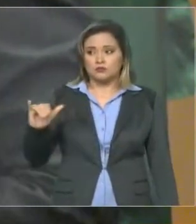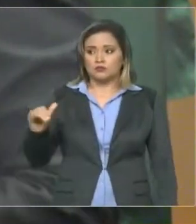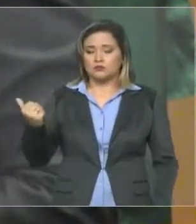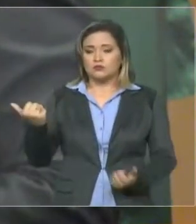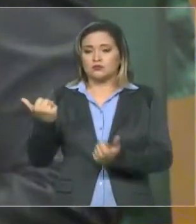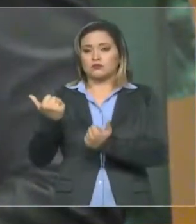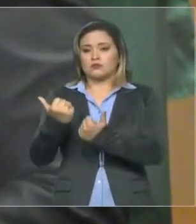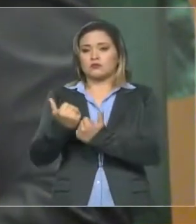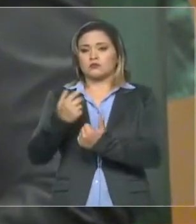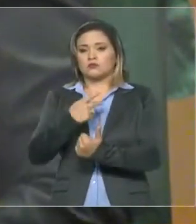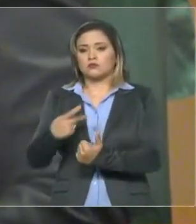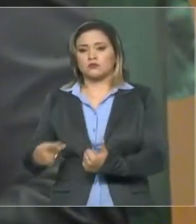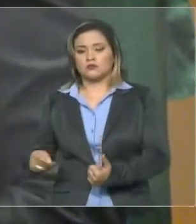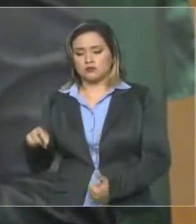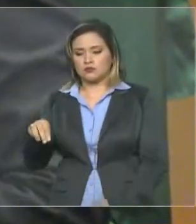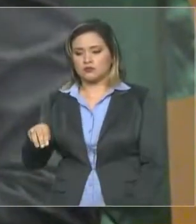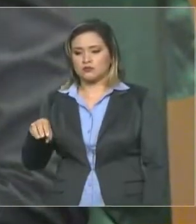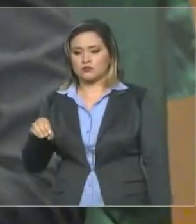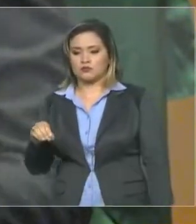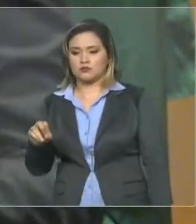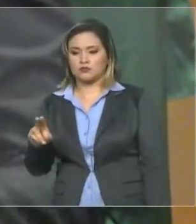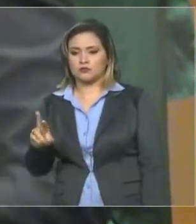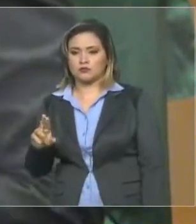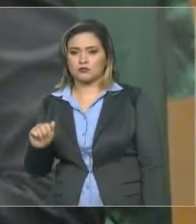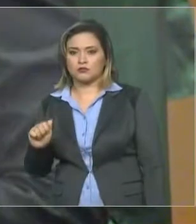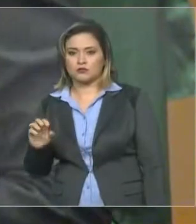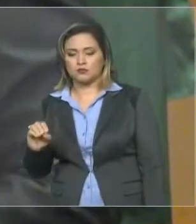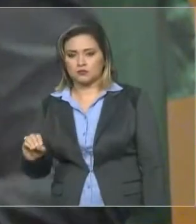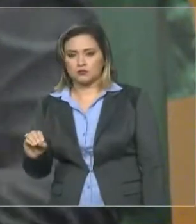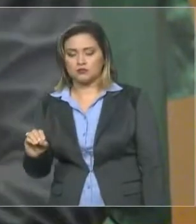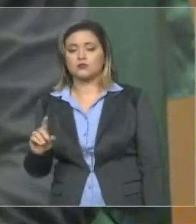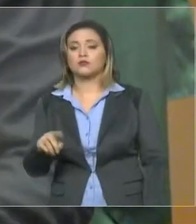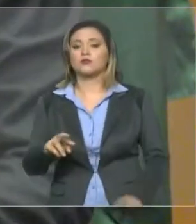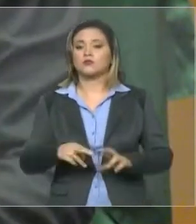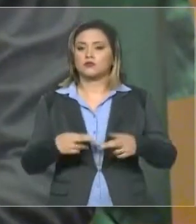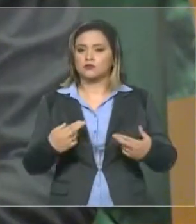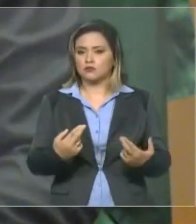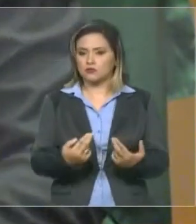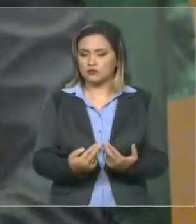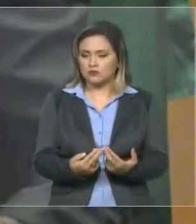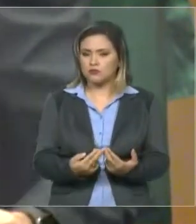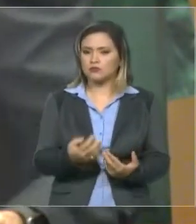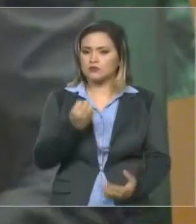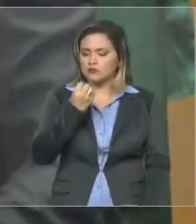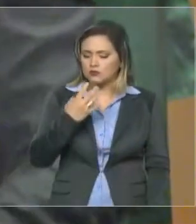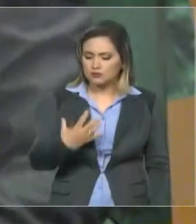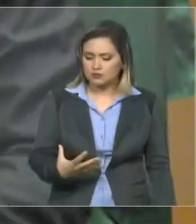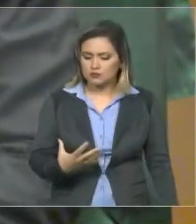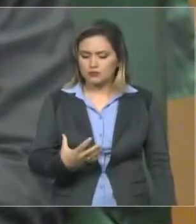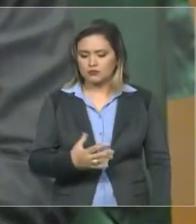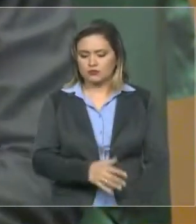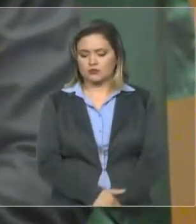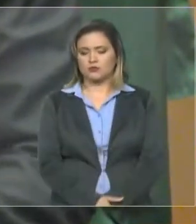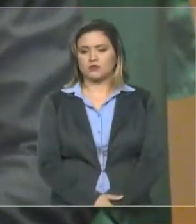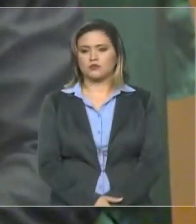Mourão. E, enfim, foi uma reunião que foi muito boa, muito